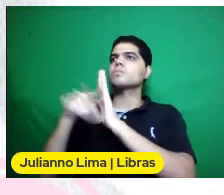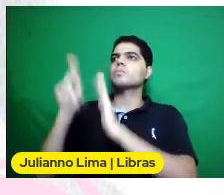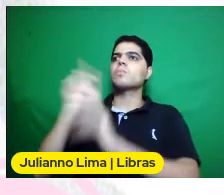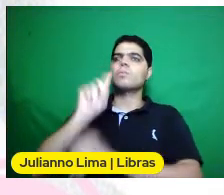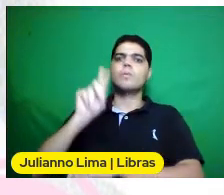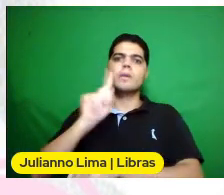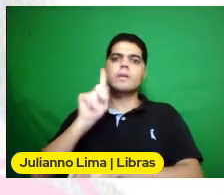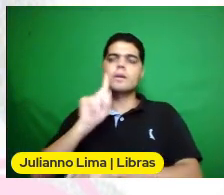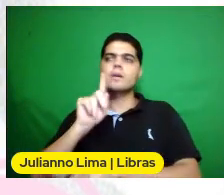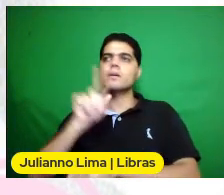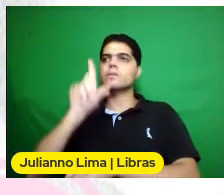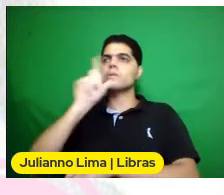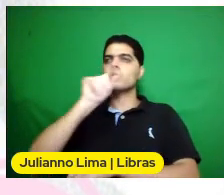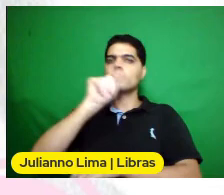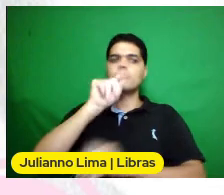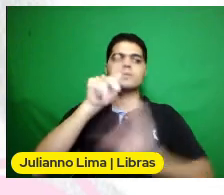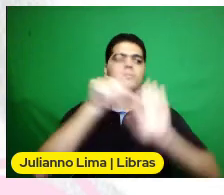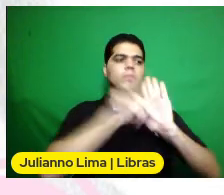um brasileiro, né?